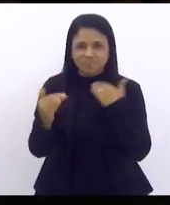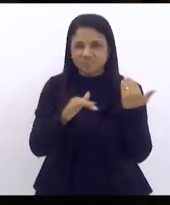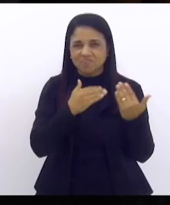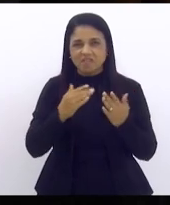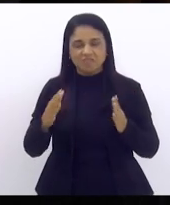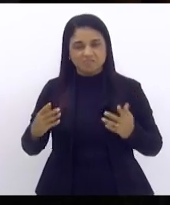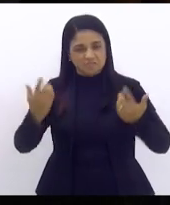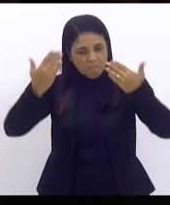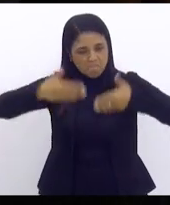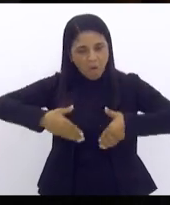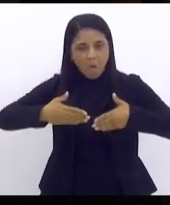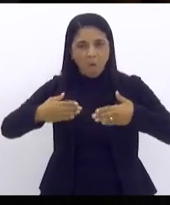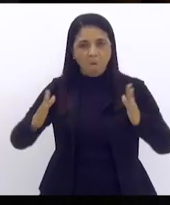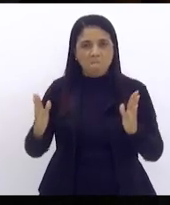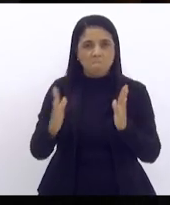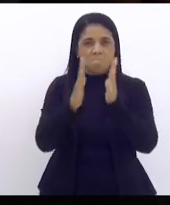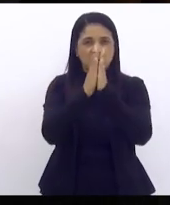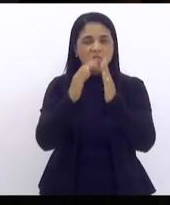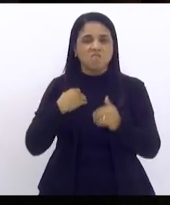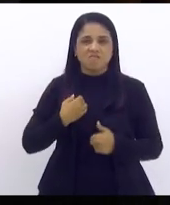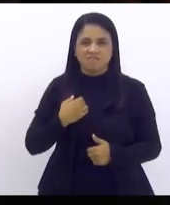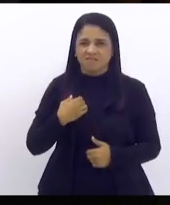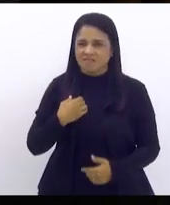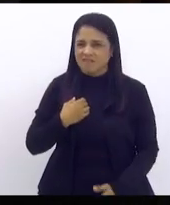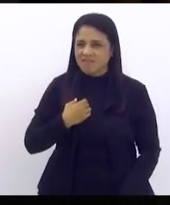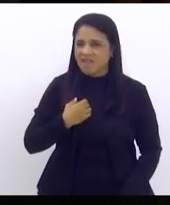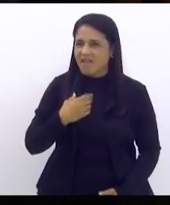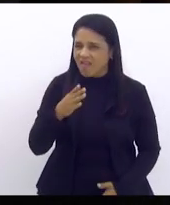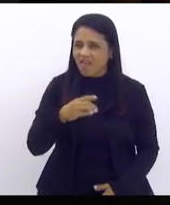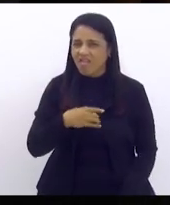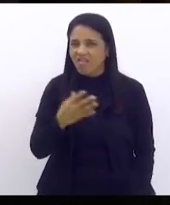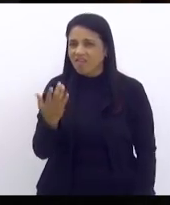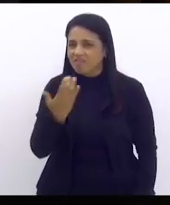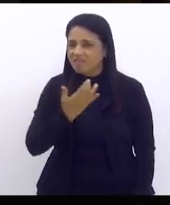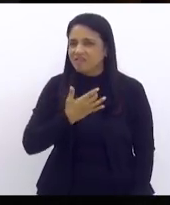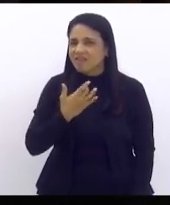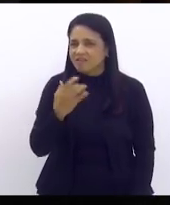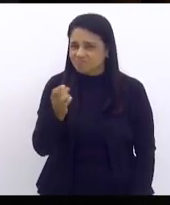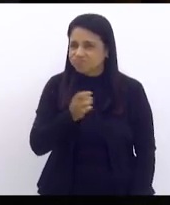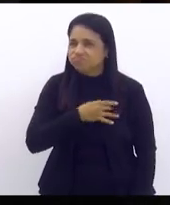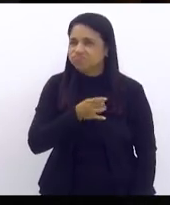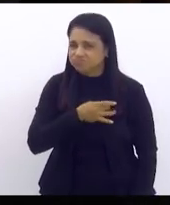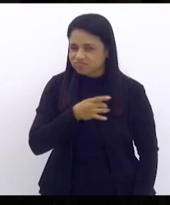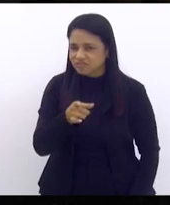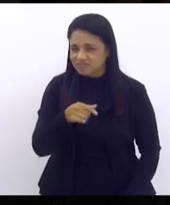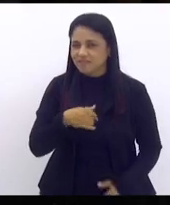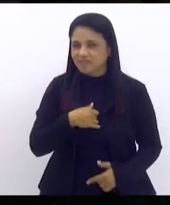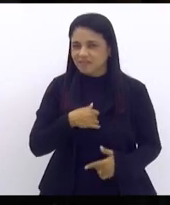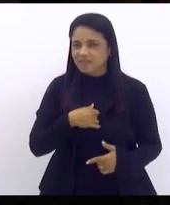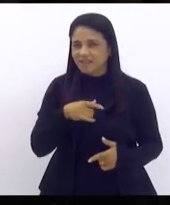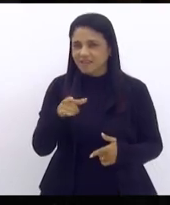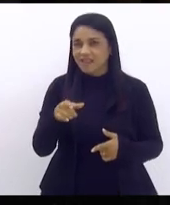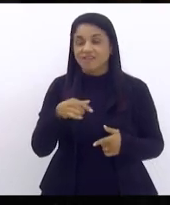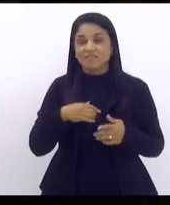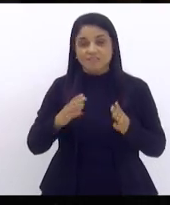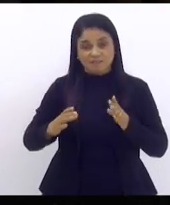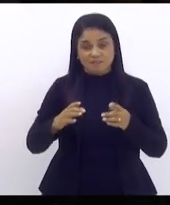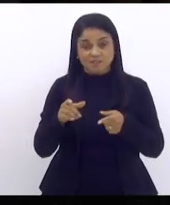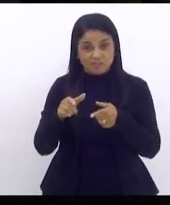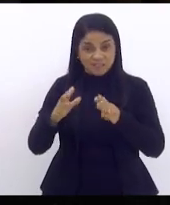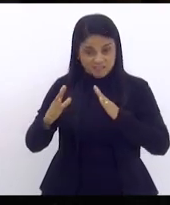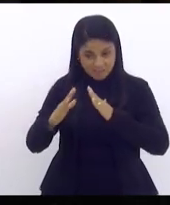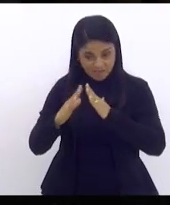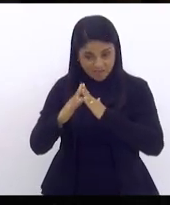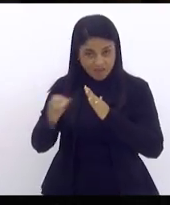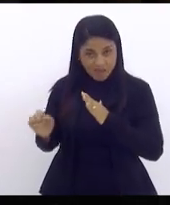enfrentamento, é muito leviano da sua parte, deputada. Porque quando a senhora ficou encurralada numa guerra entre marginais, dentro da